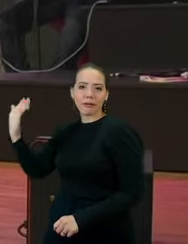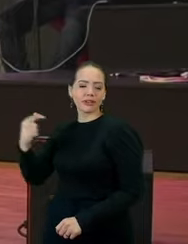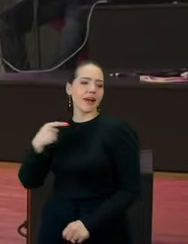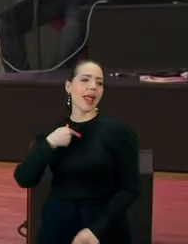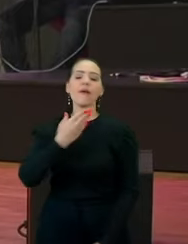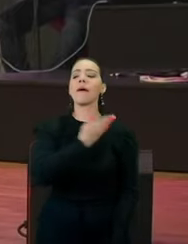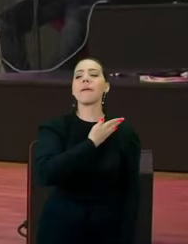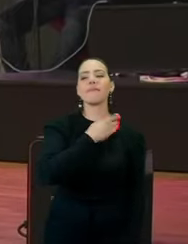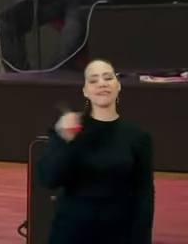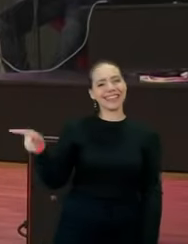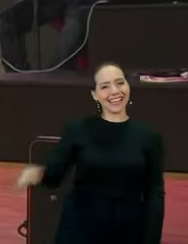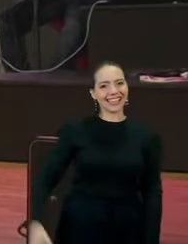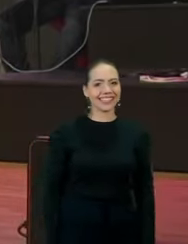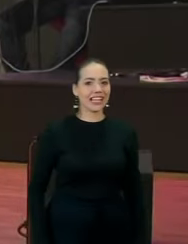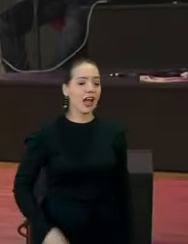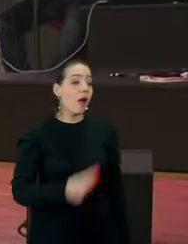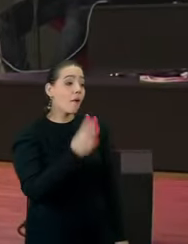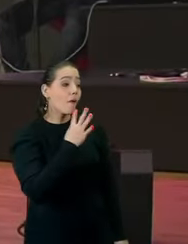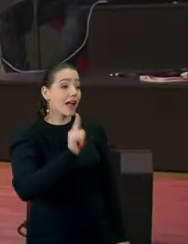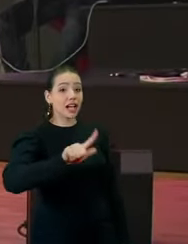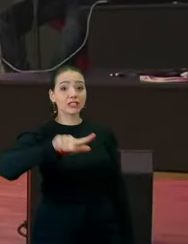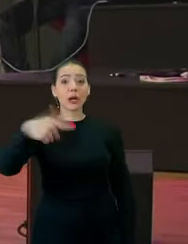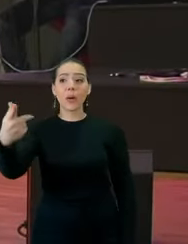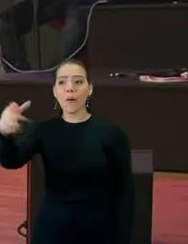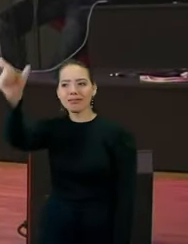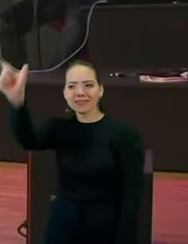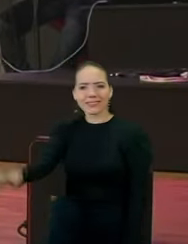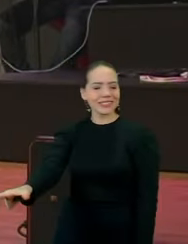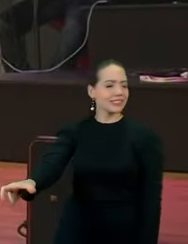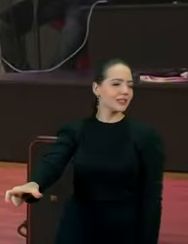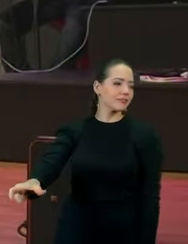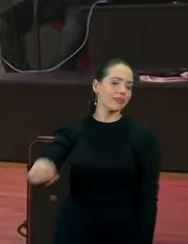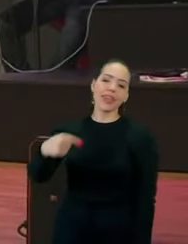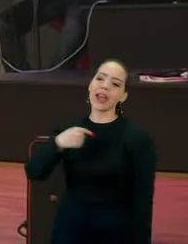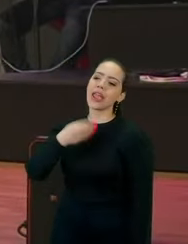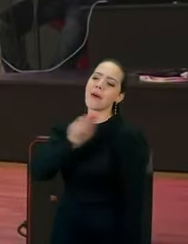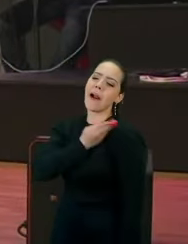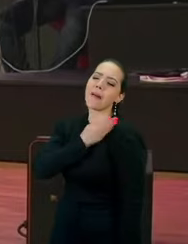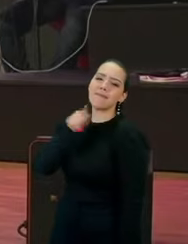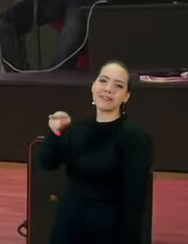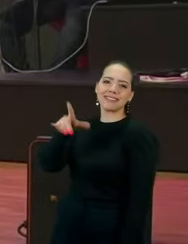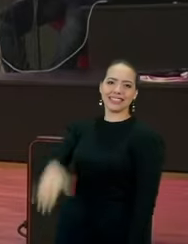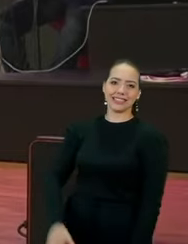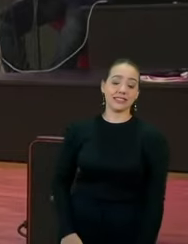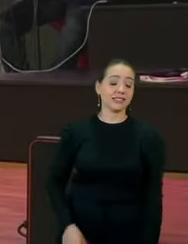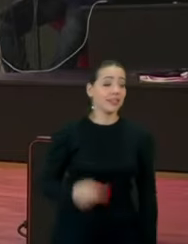dele. Eu falei, sabe de uma coisa, pastor? Se glorie de ser amigo de Deus.